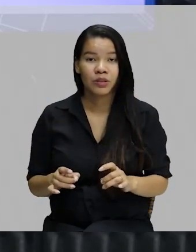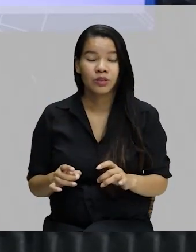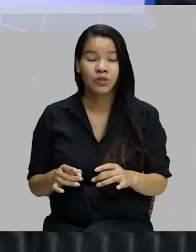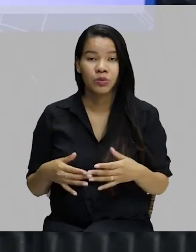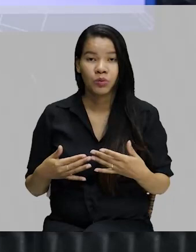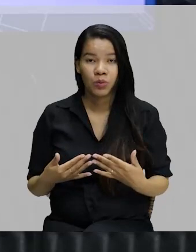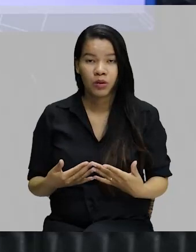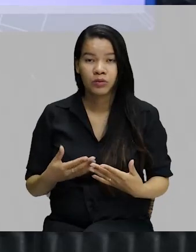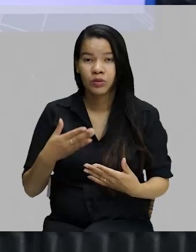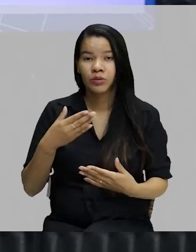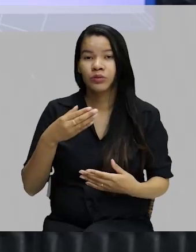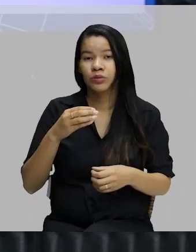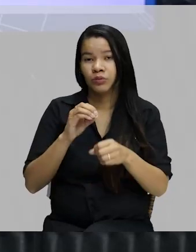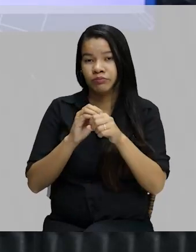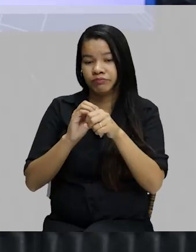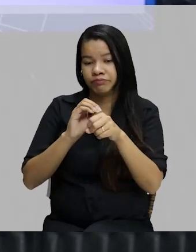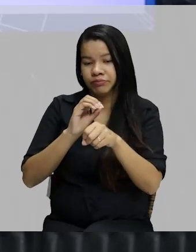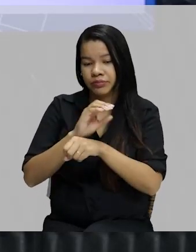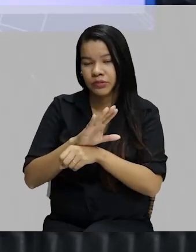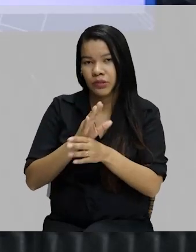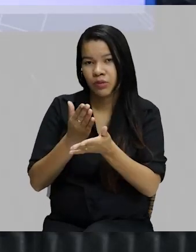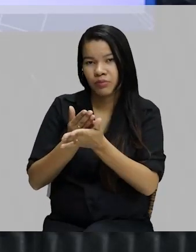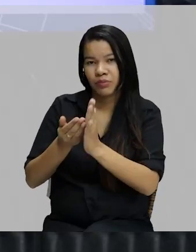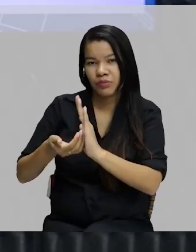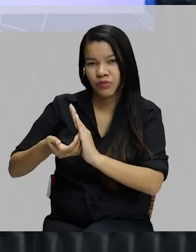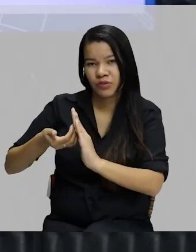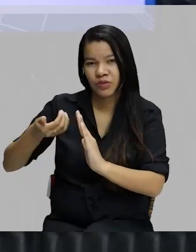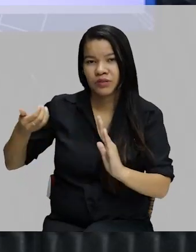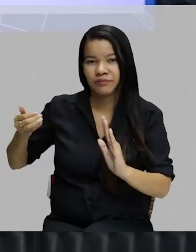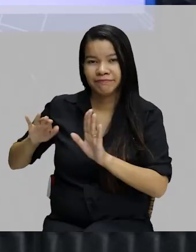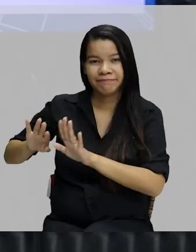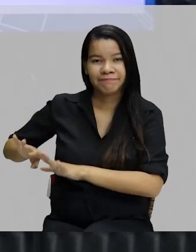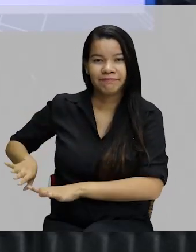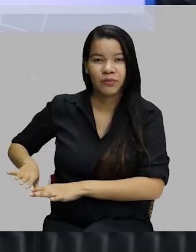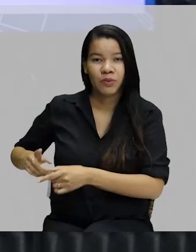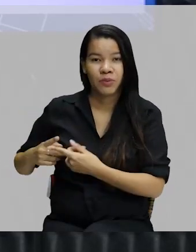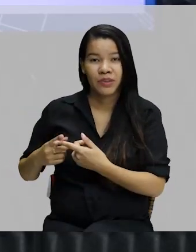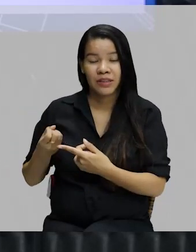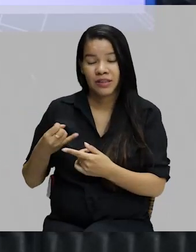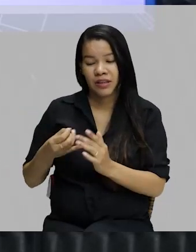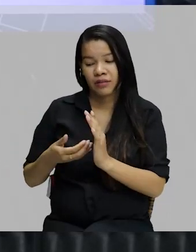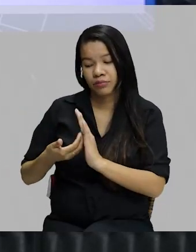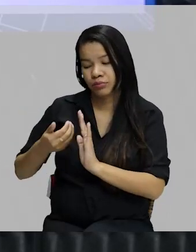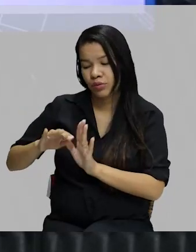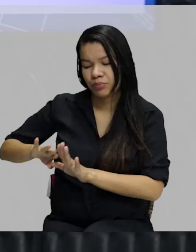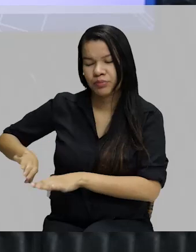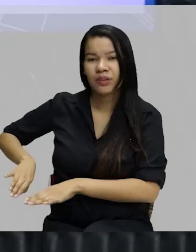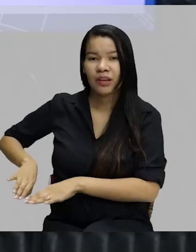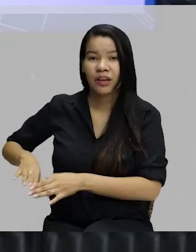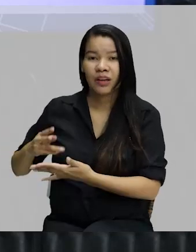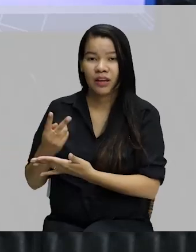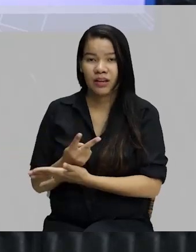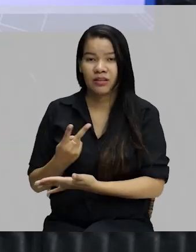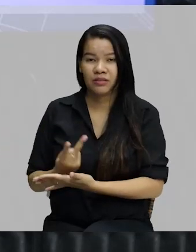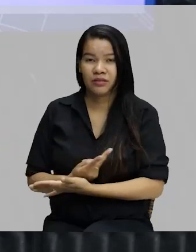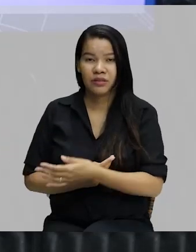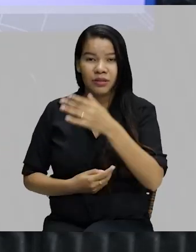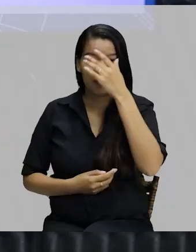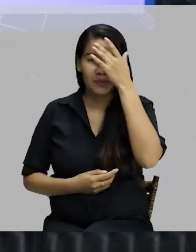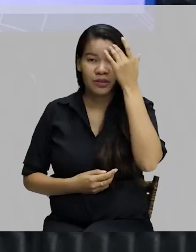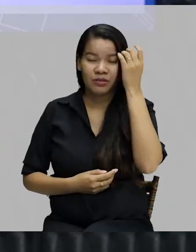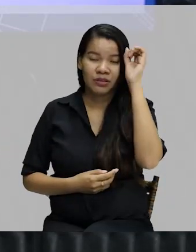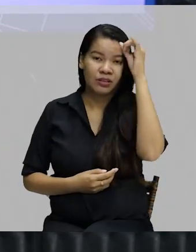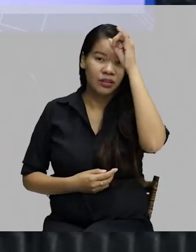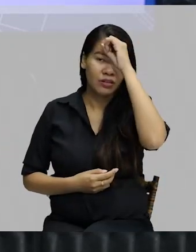descarte desse componente, certo? Por quê? Porque se ele for descartado de forma errada, pessoas